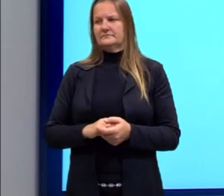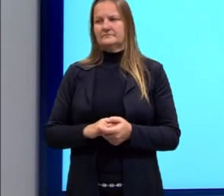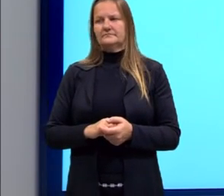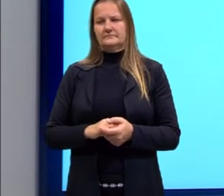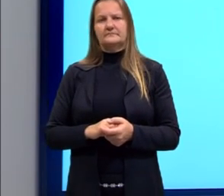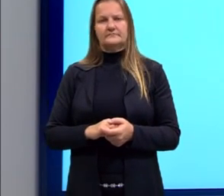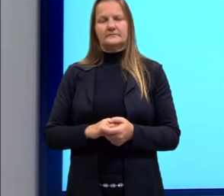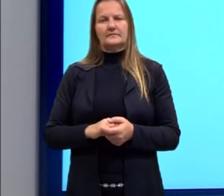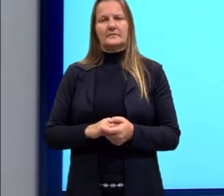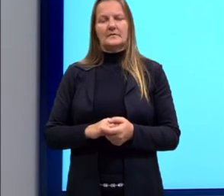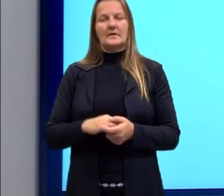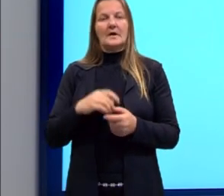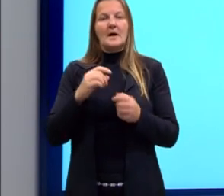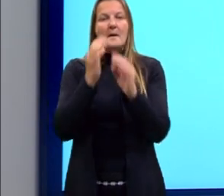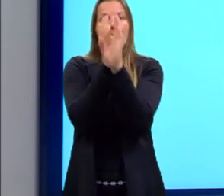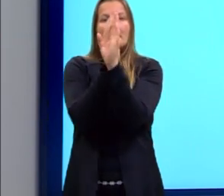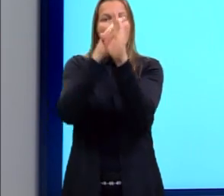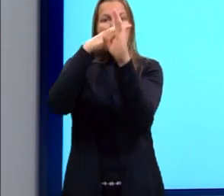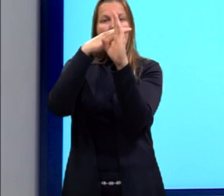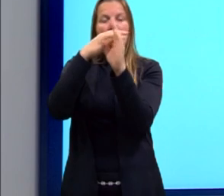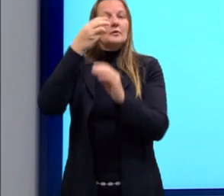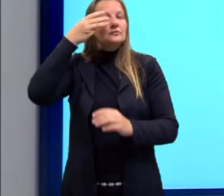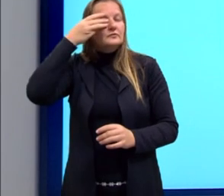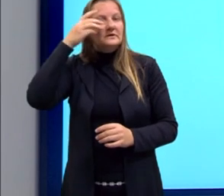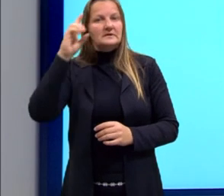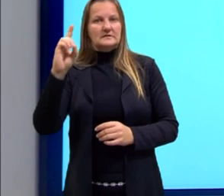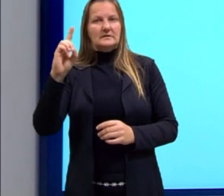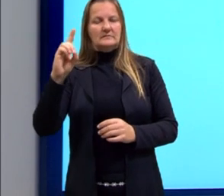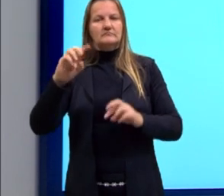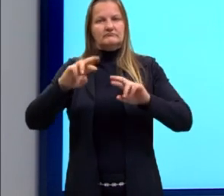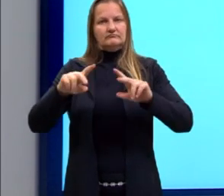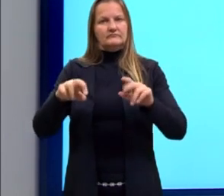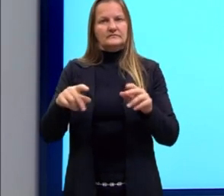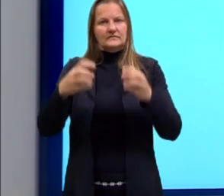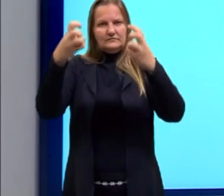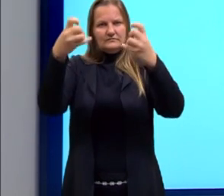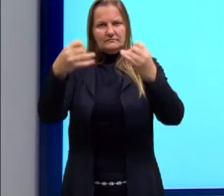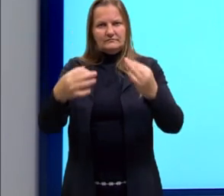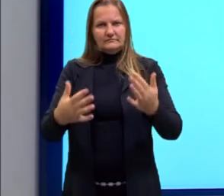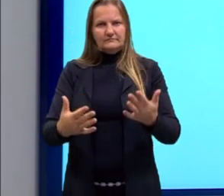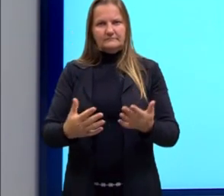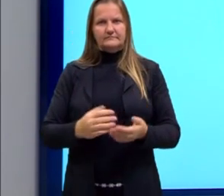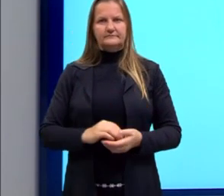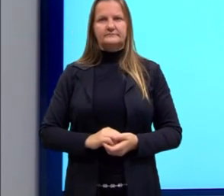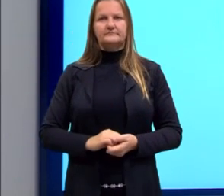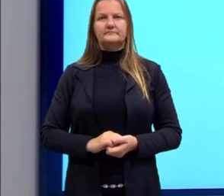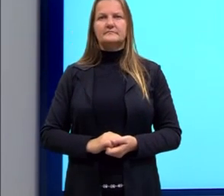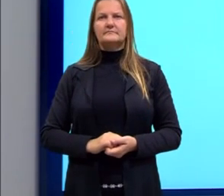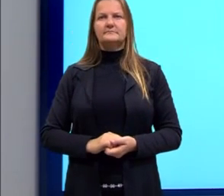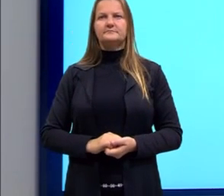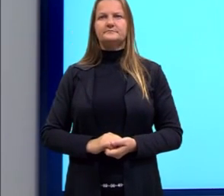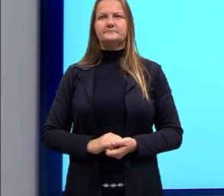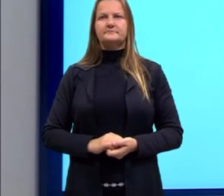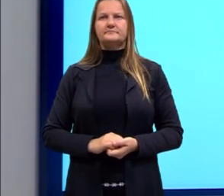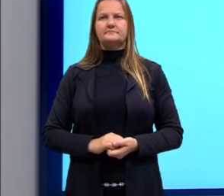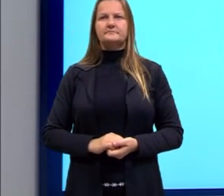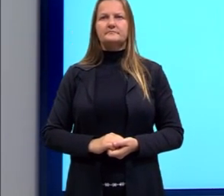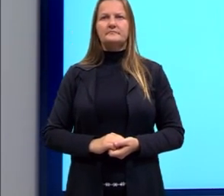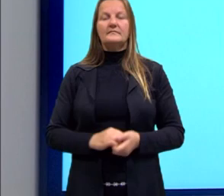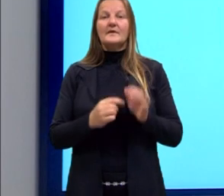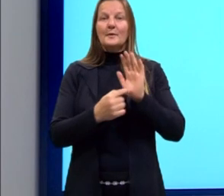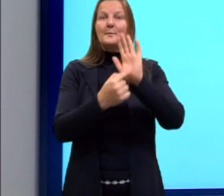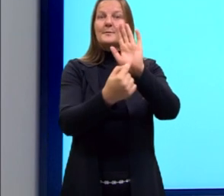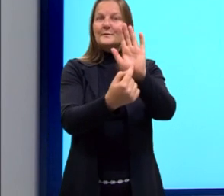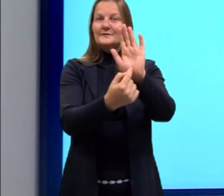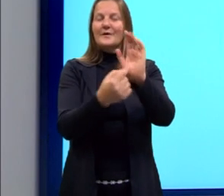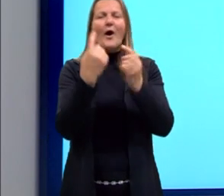espacial as figuras tridimensionais Como comentei com vocês Olá aqui